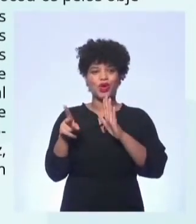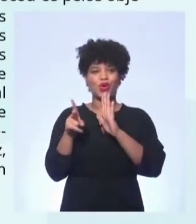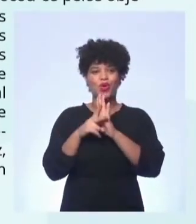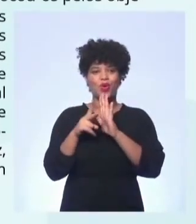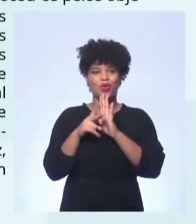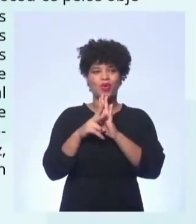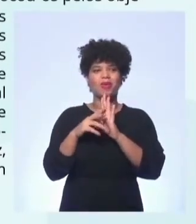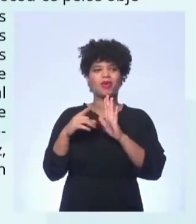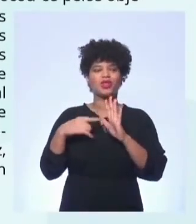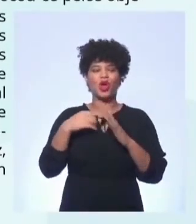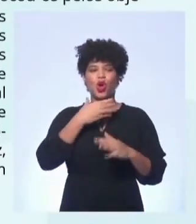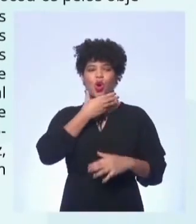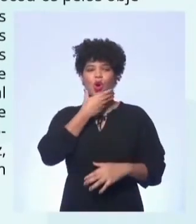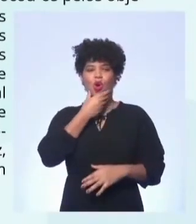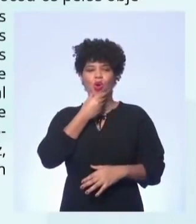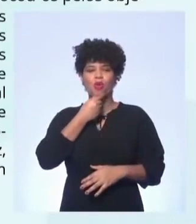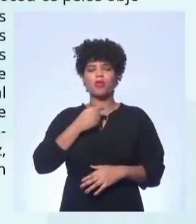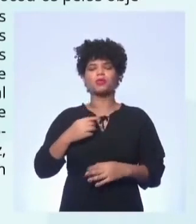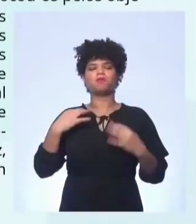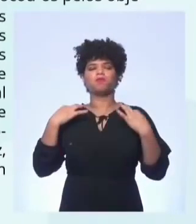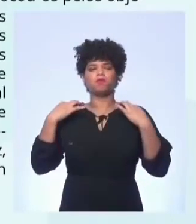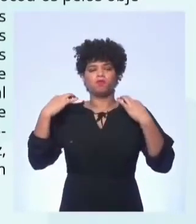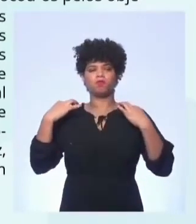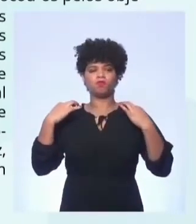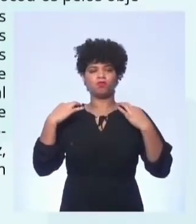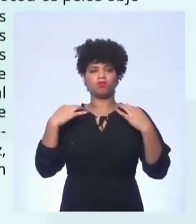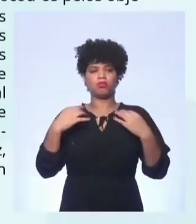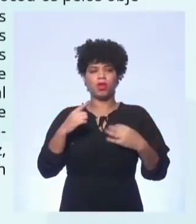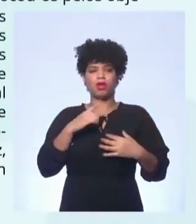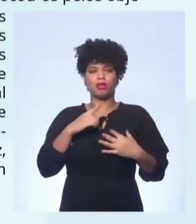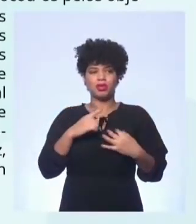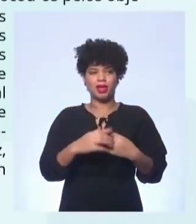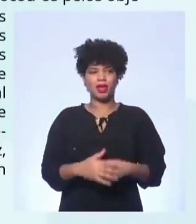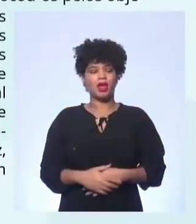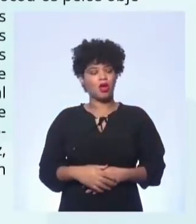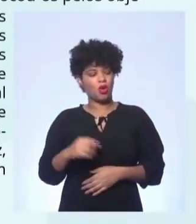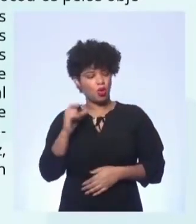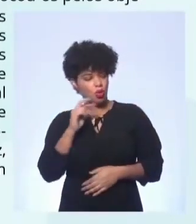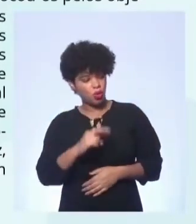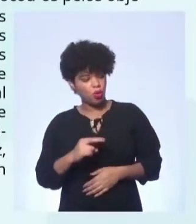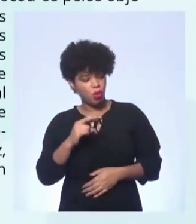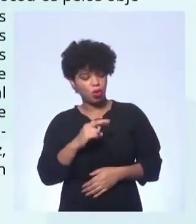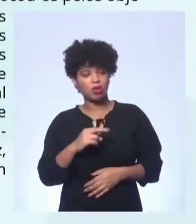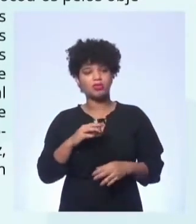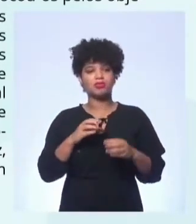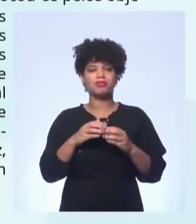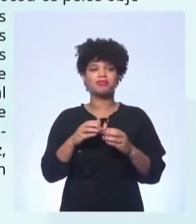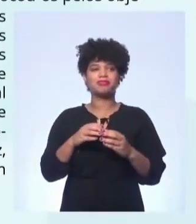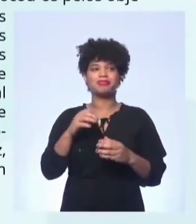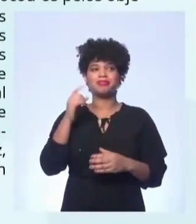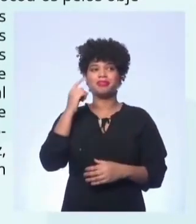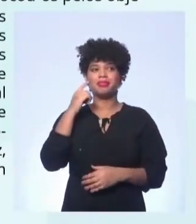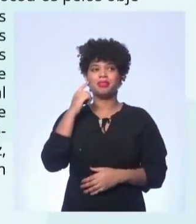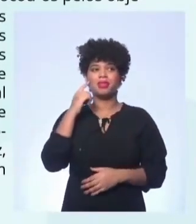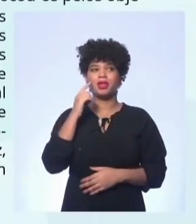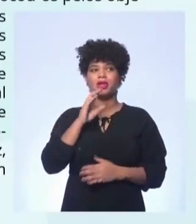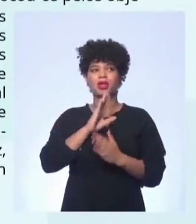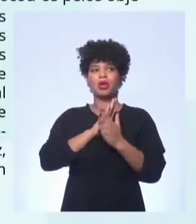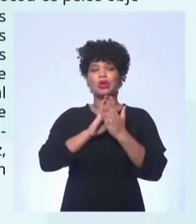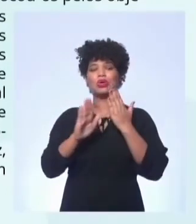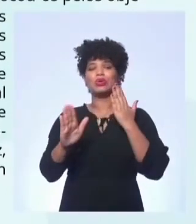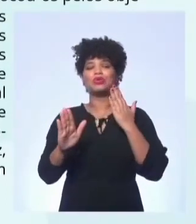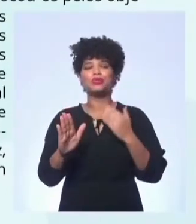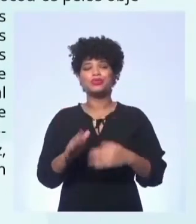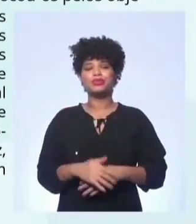tinha direito um capitão-mor frente aos índios, e estes, por sua vez, terem passado por sua frente,